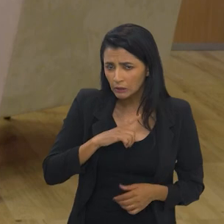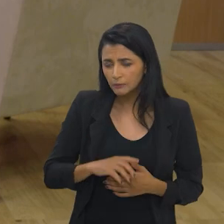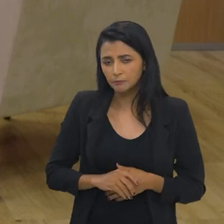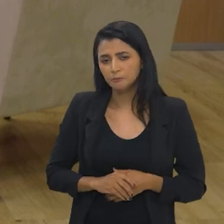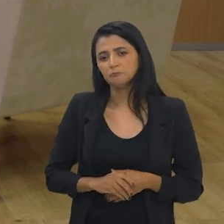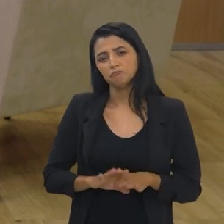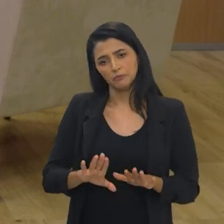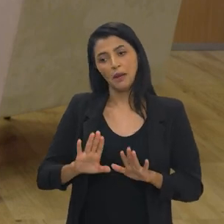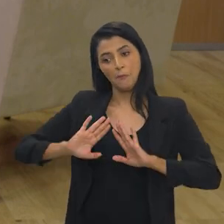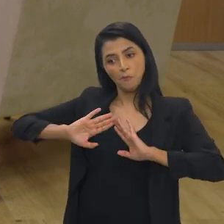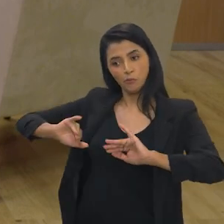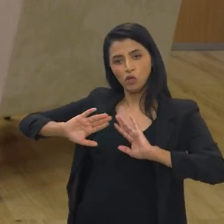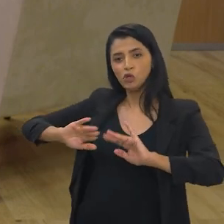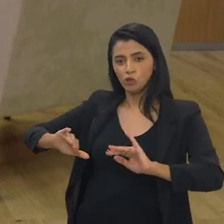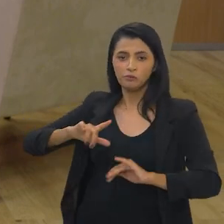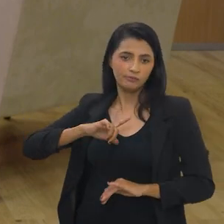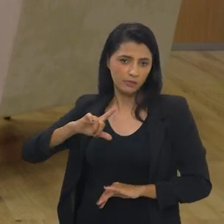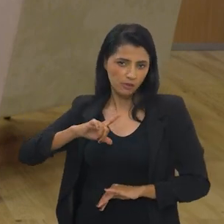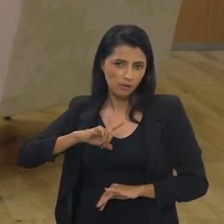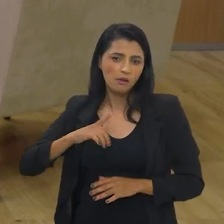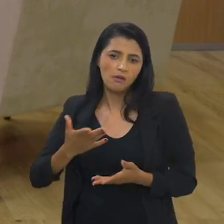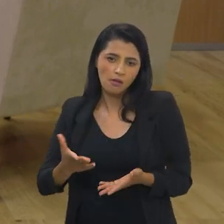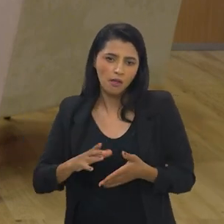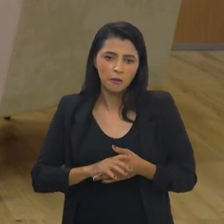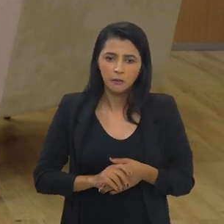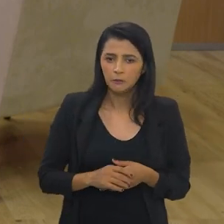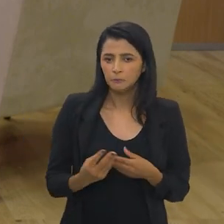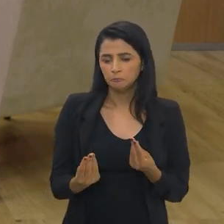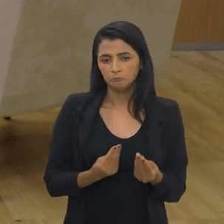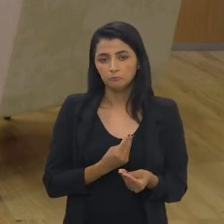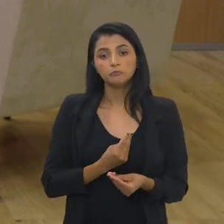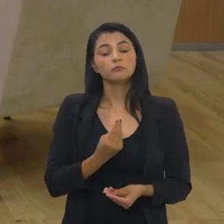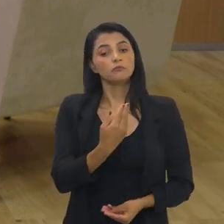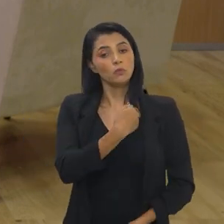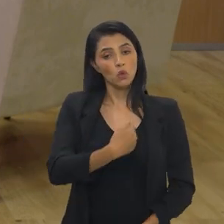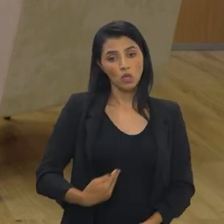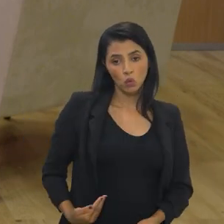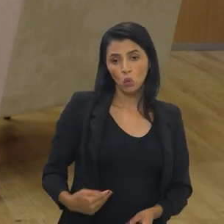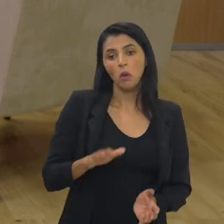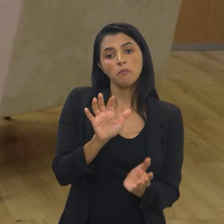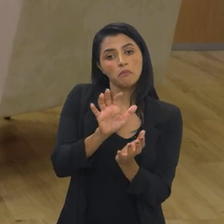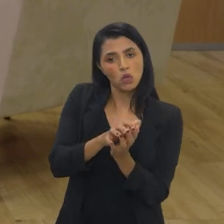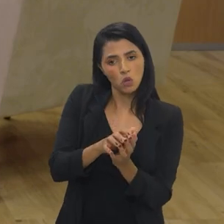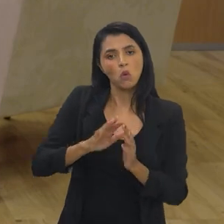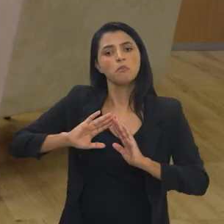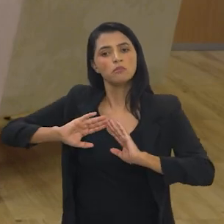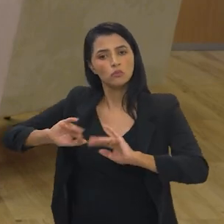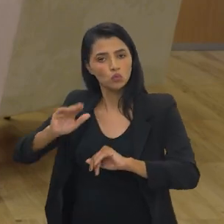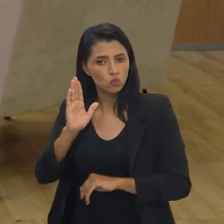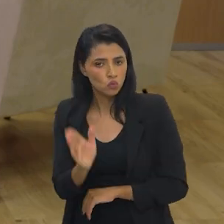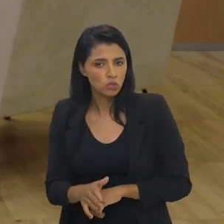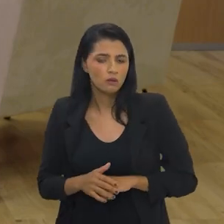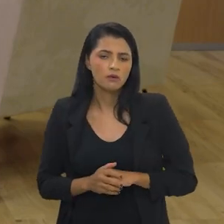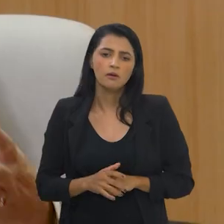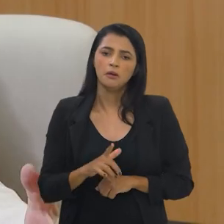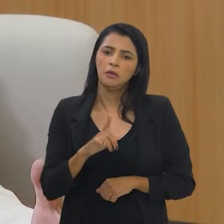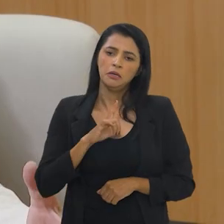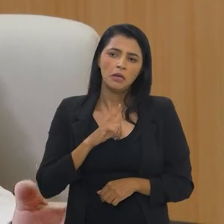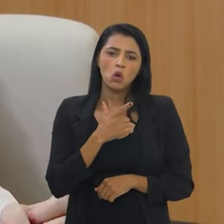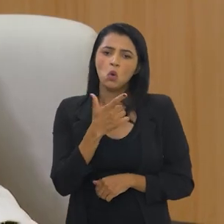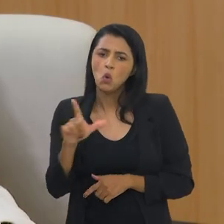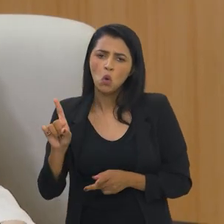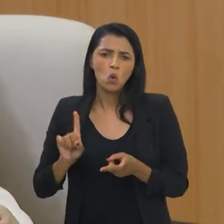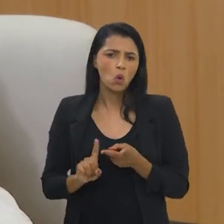é nós temos muitos pedidos né assim de A Governadora de Pernambuco já pediu né